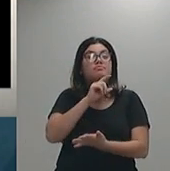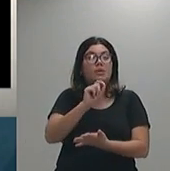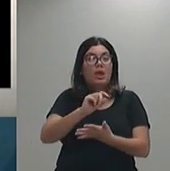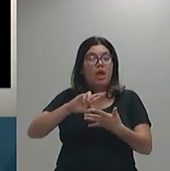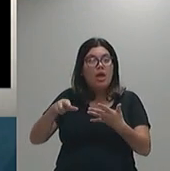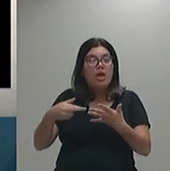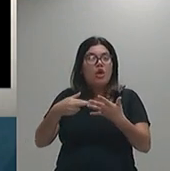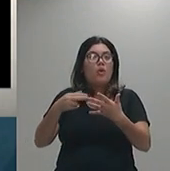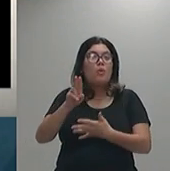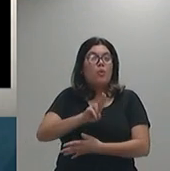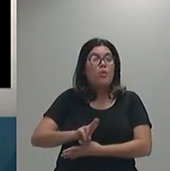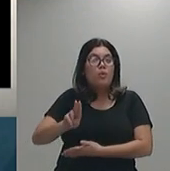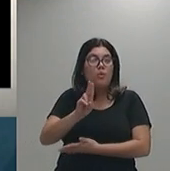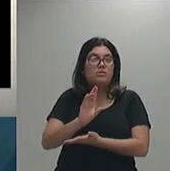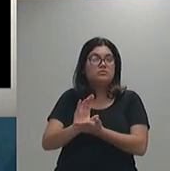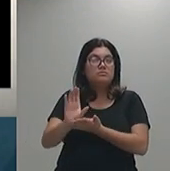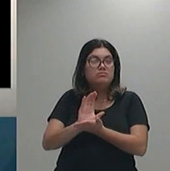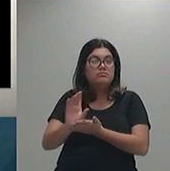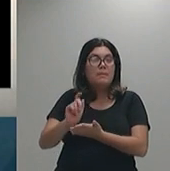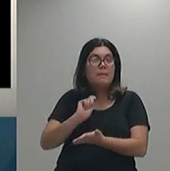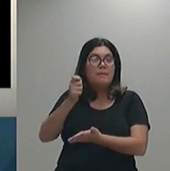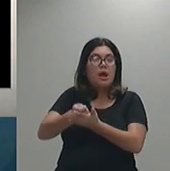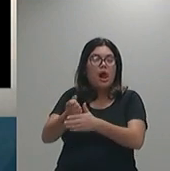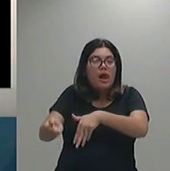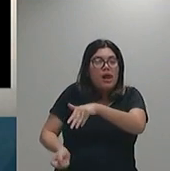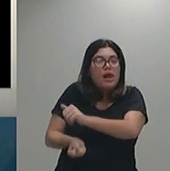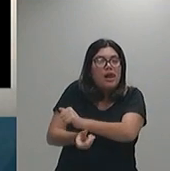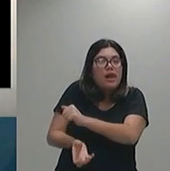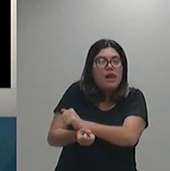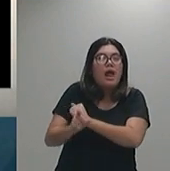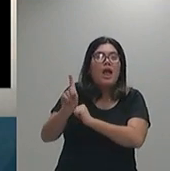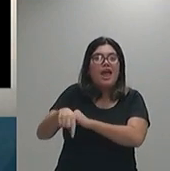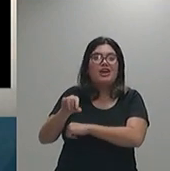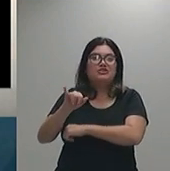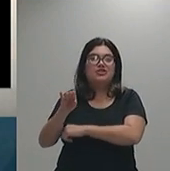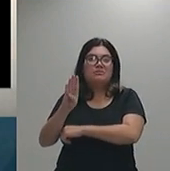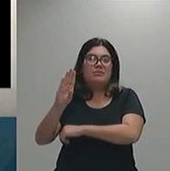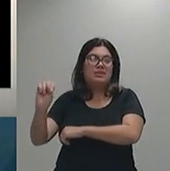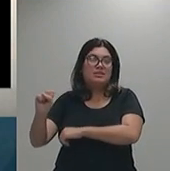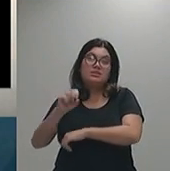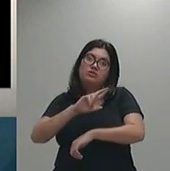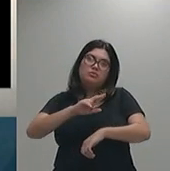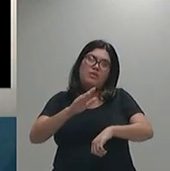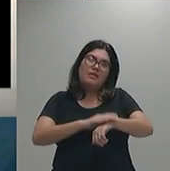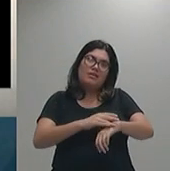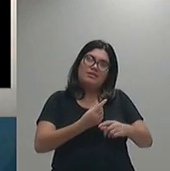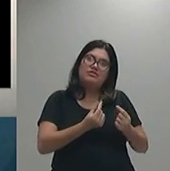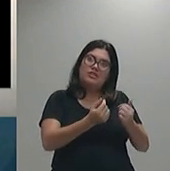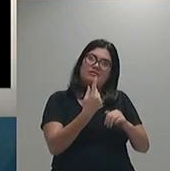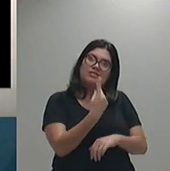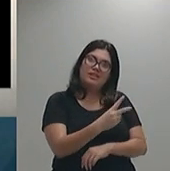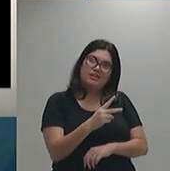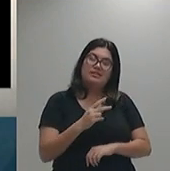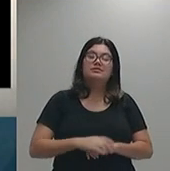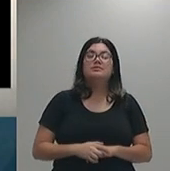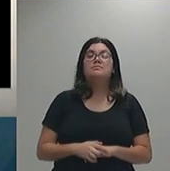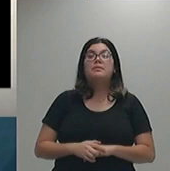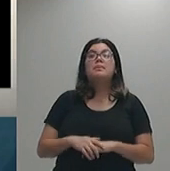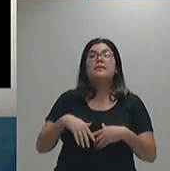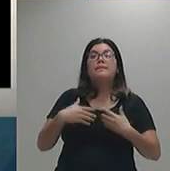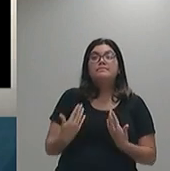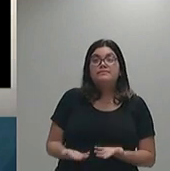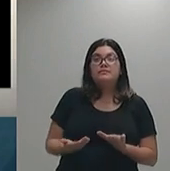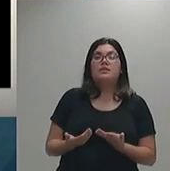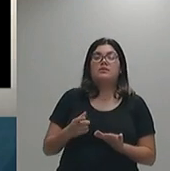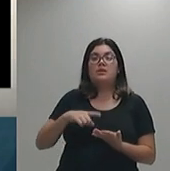para pagar a propina eram da JBS e não do bolso deles e Eis que então a como eles não são os únicos